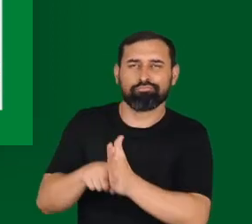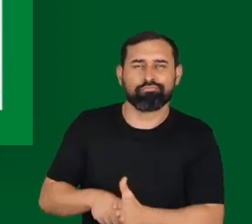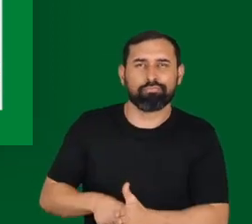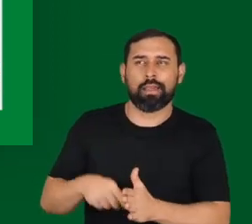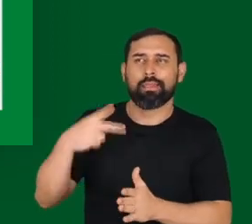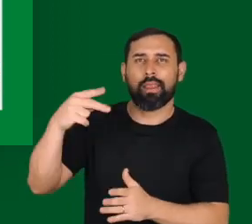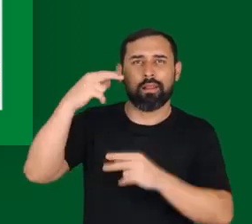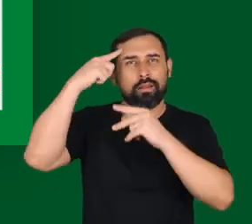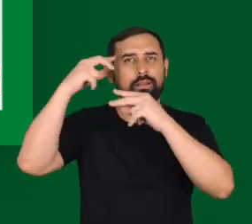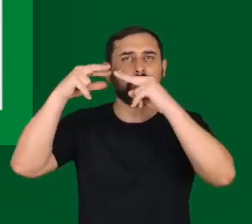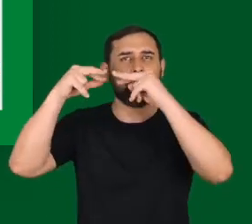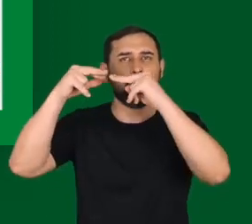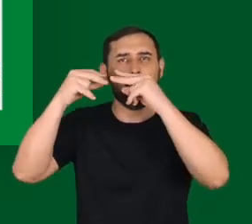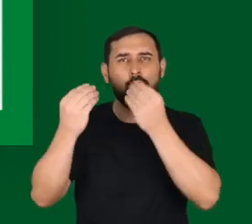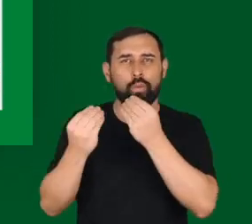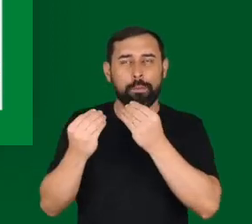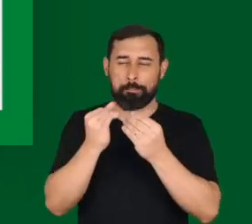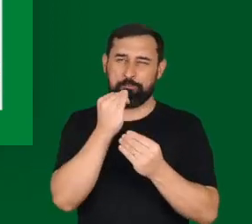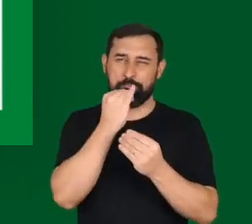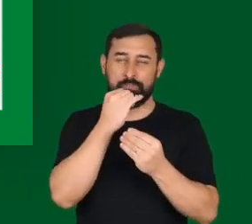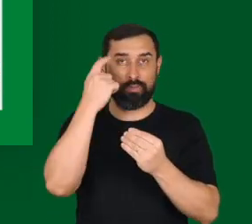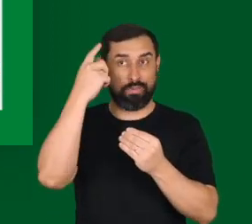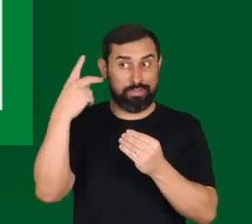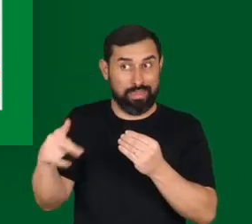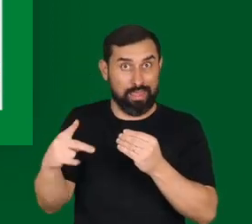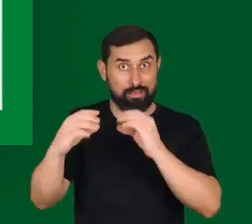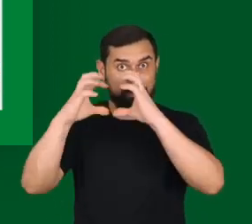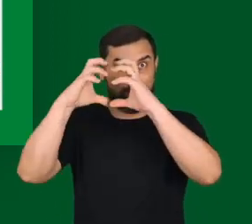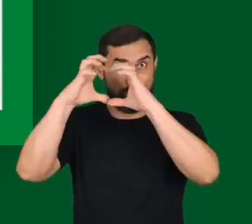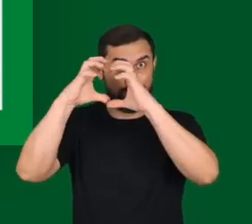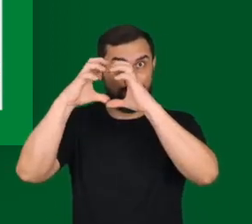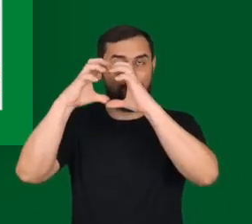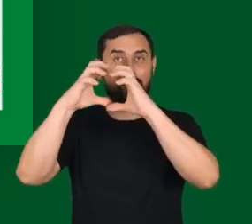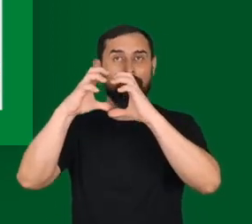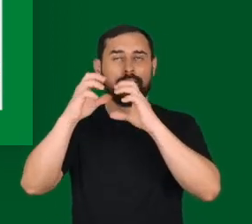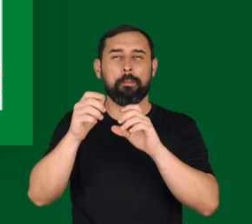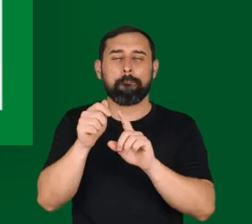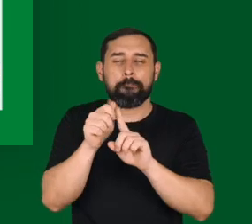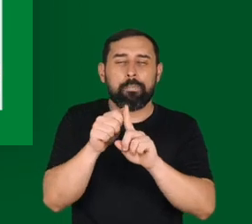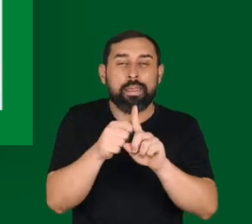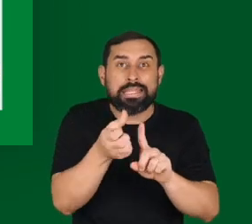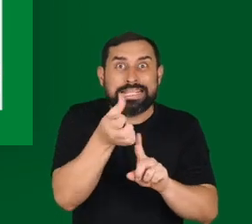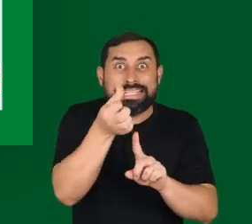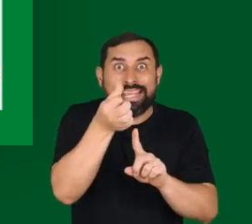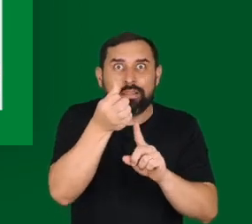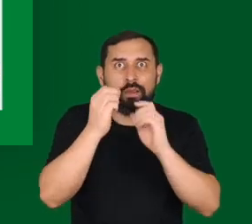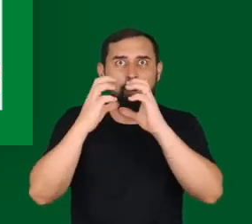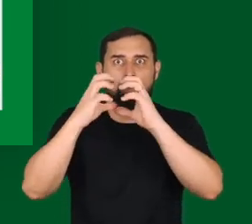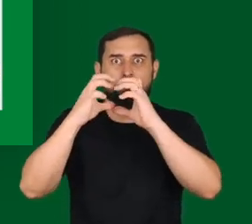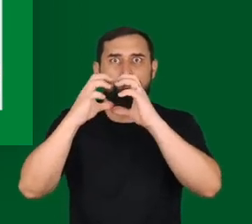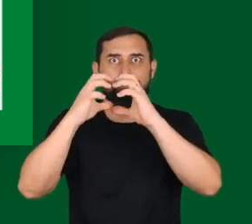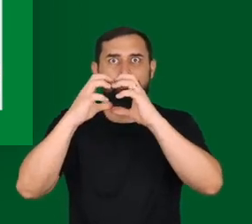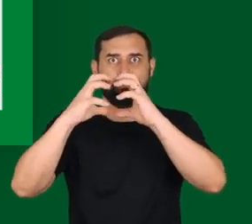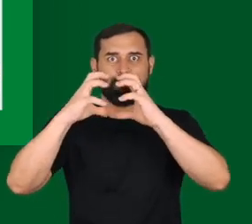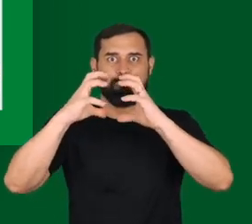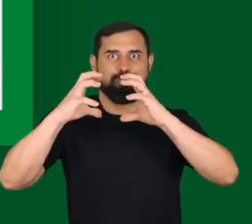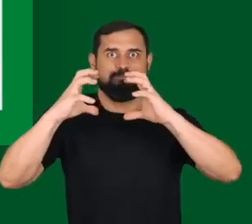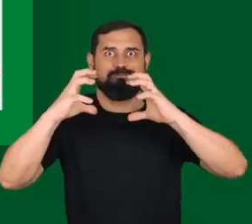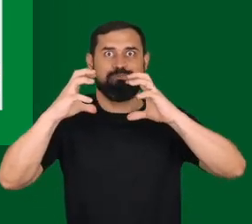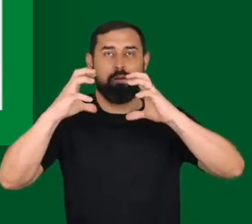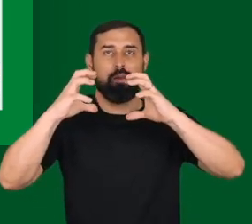é importante eu levar em consideração? O cérebro da criança, ele dobra de tamanho nos primeiros 6 meses de vida e